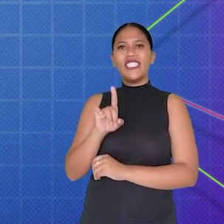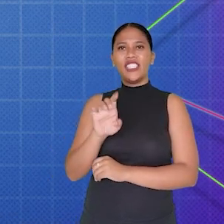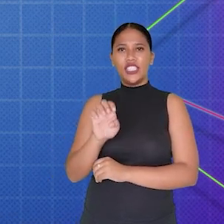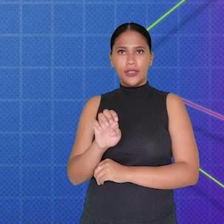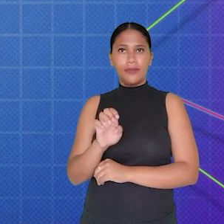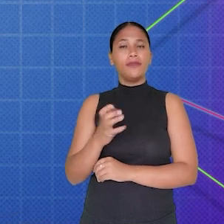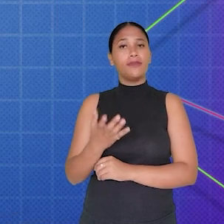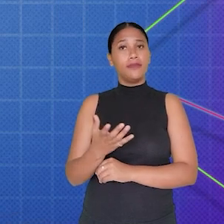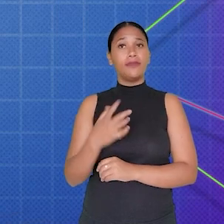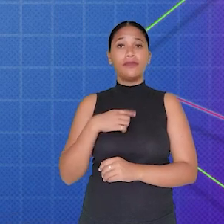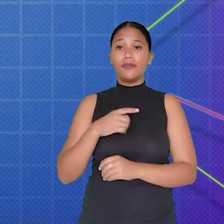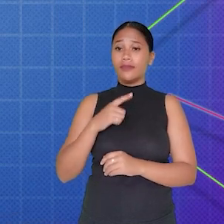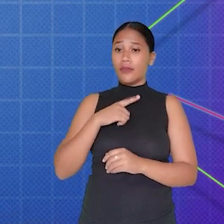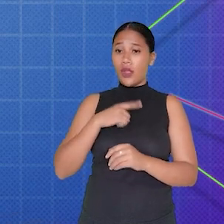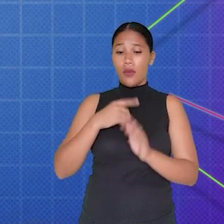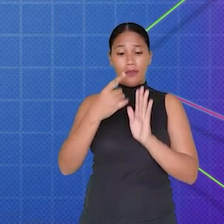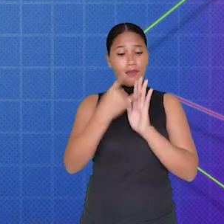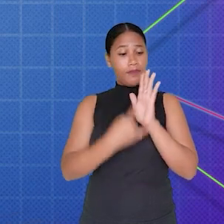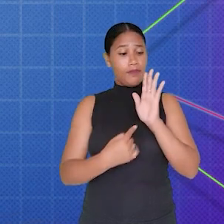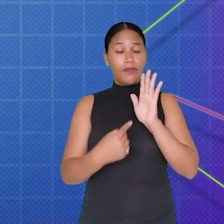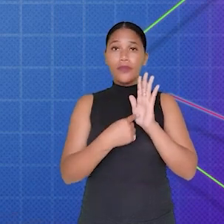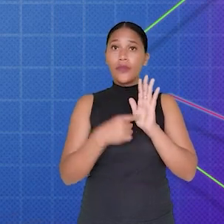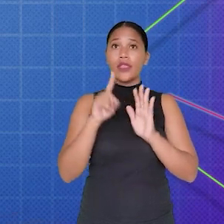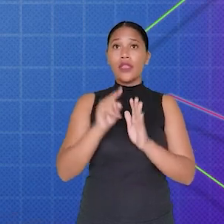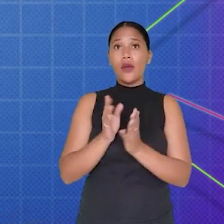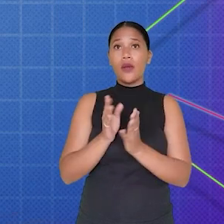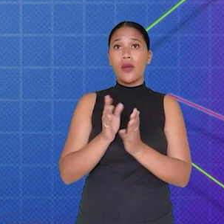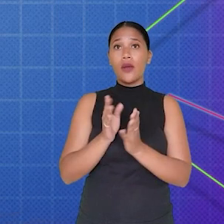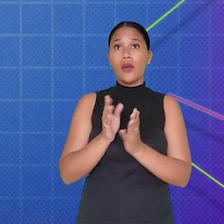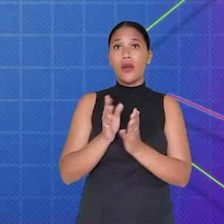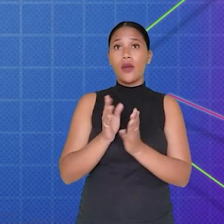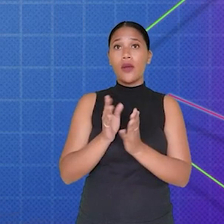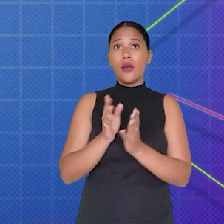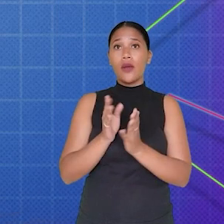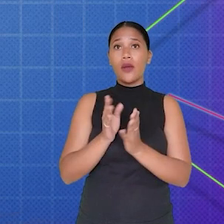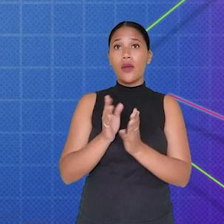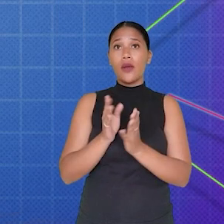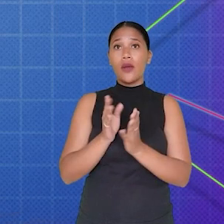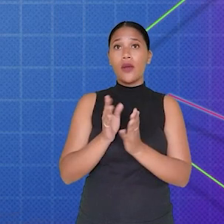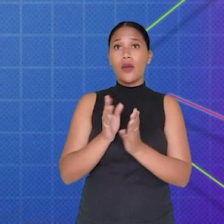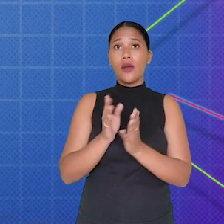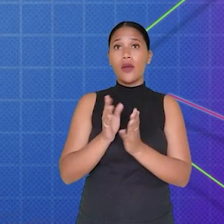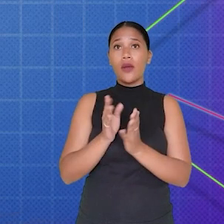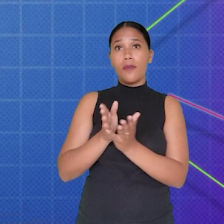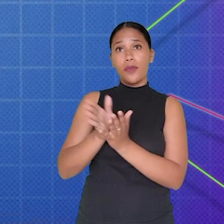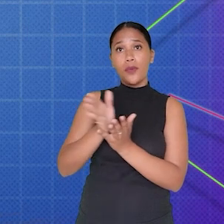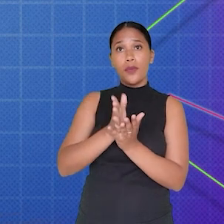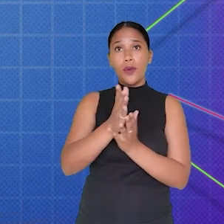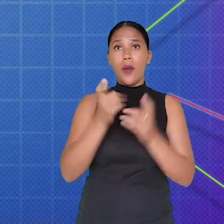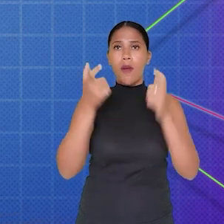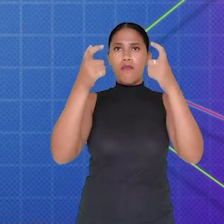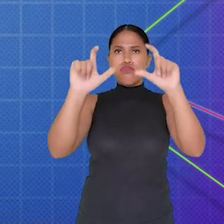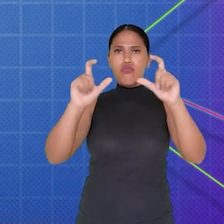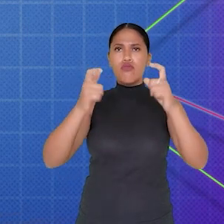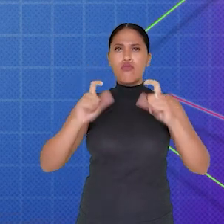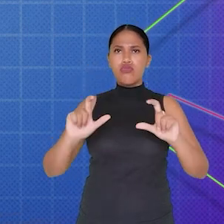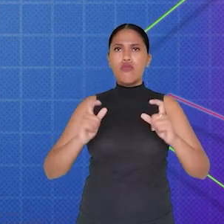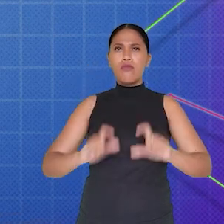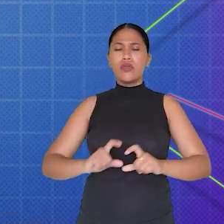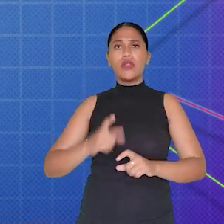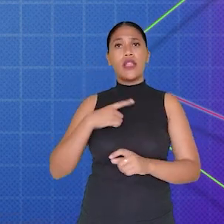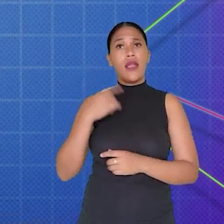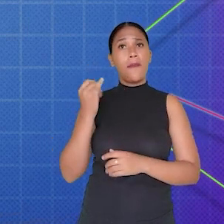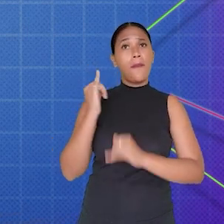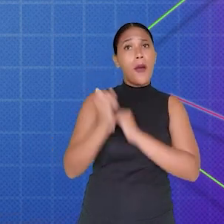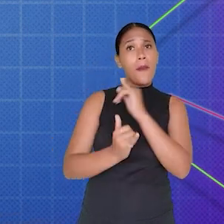um documento extenso e detalhado. O One Page GDD Efeito sonoro referente ao que a professora está citando. é dividido em seções que